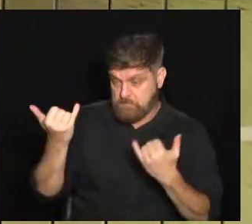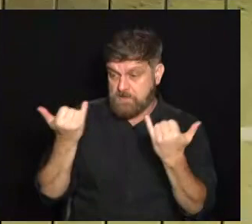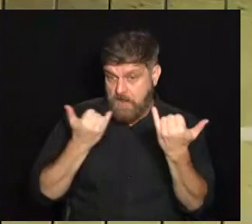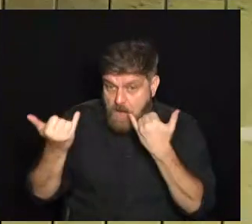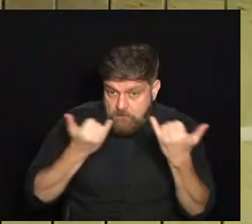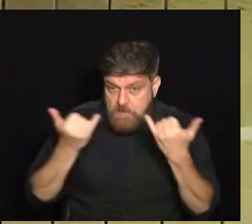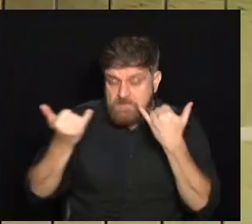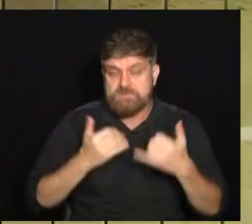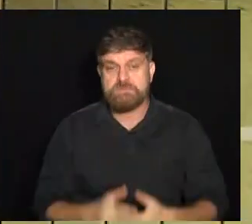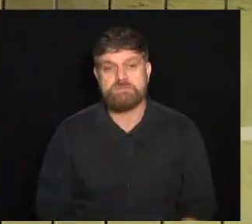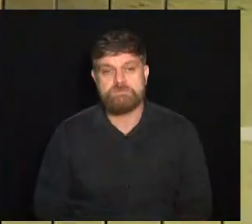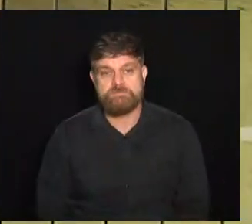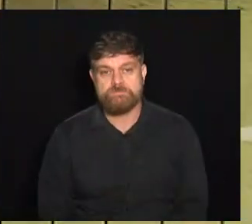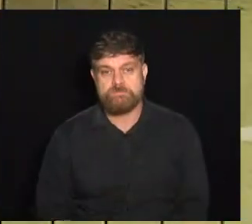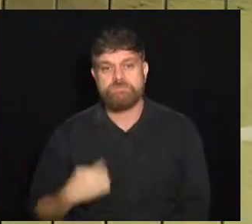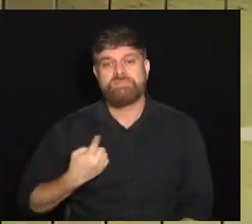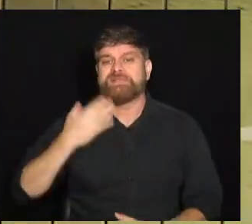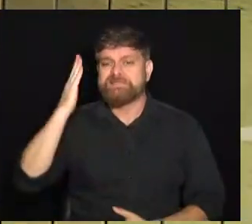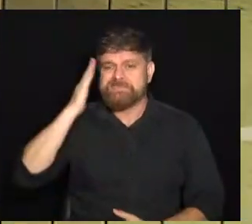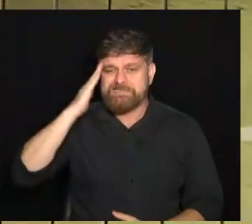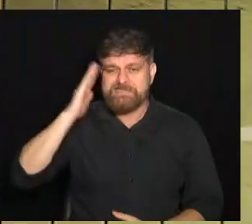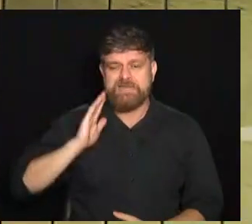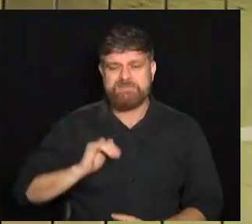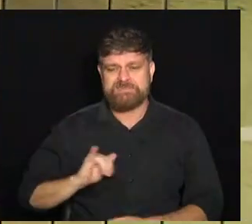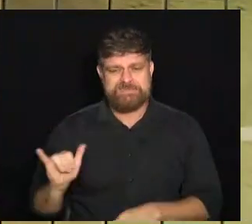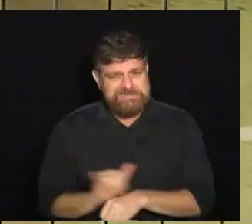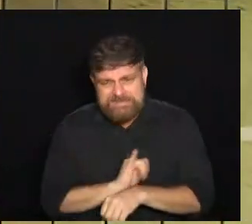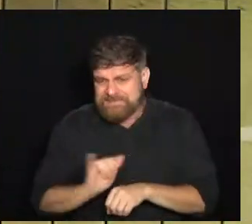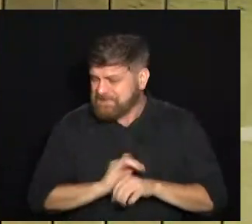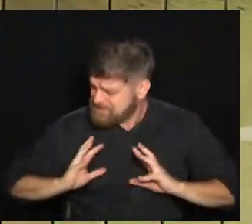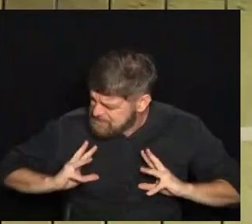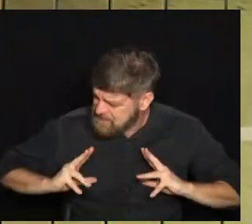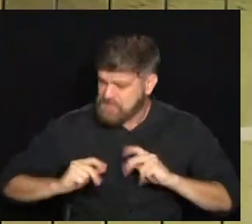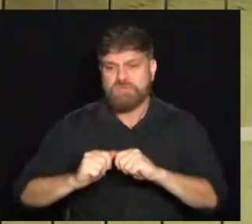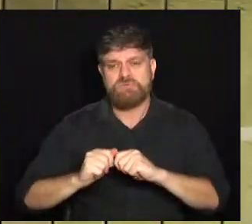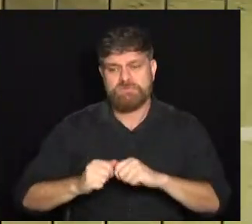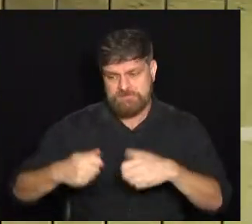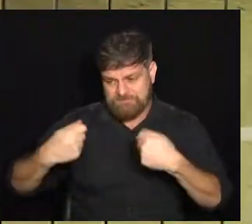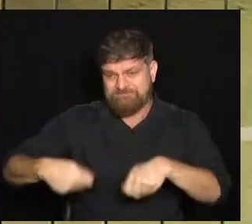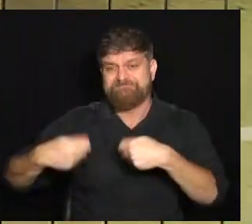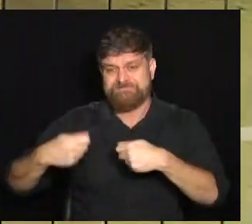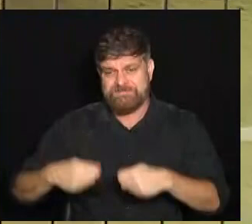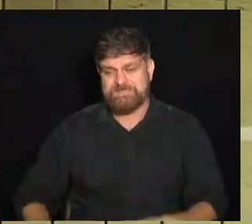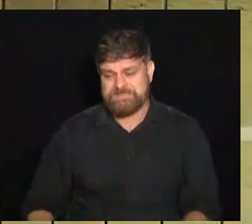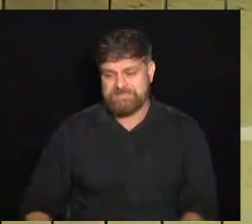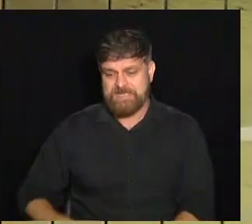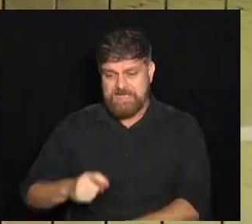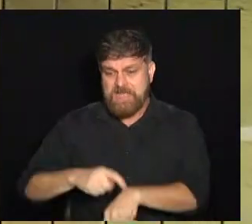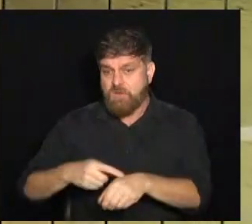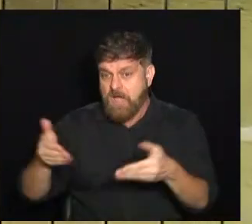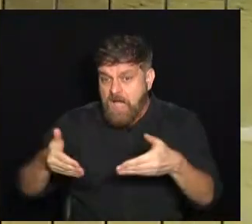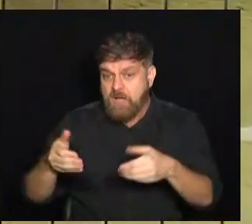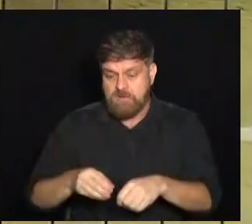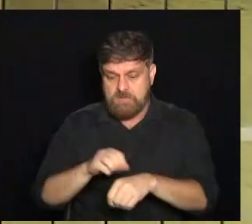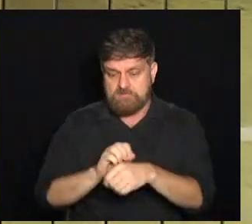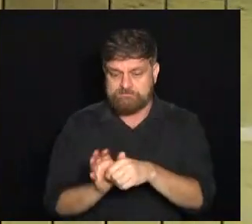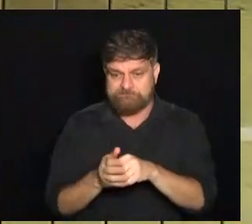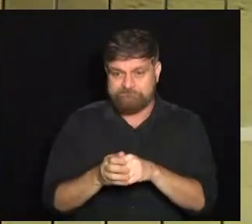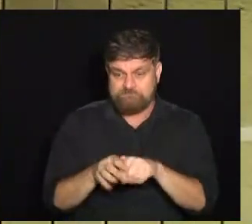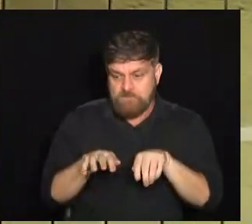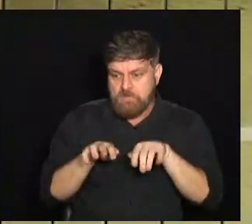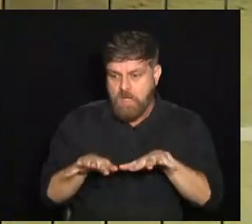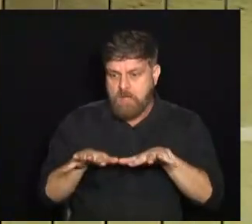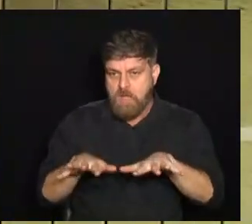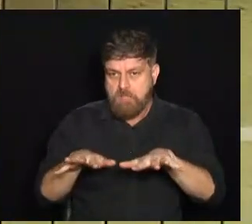suas informações. A gente sabe que todas as medidas são necessárias nesse momento, né, para evitar aí a disseminação da doença